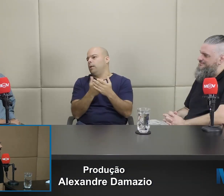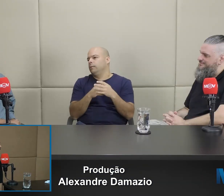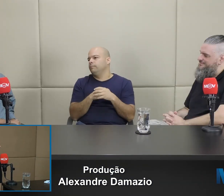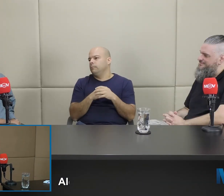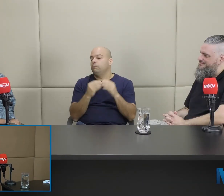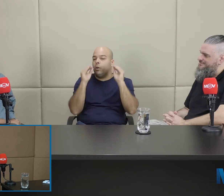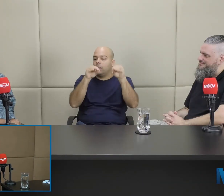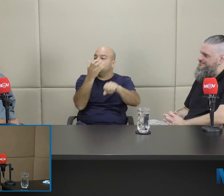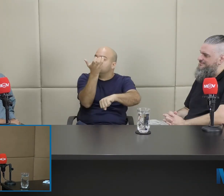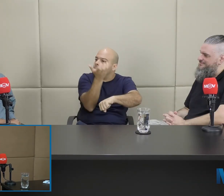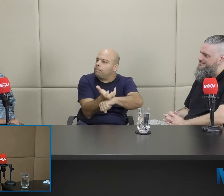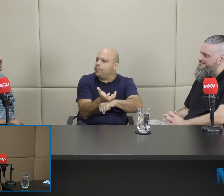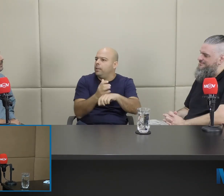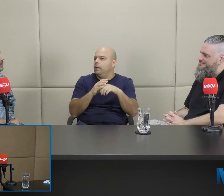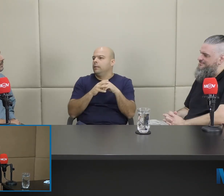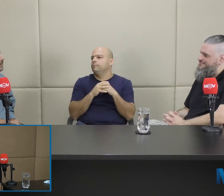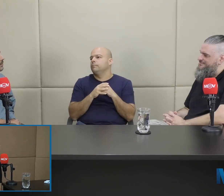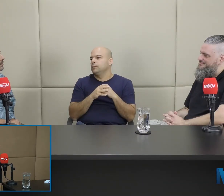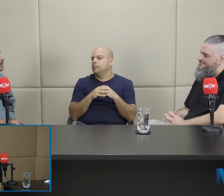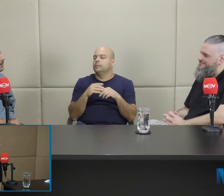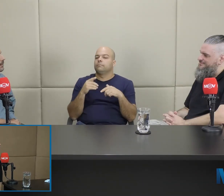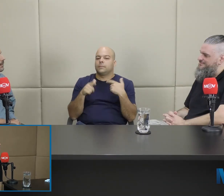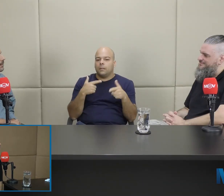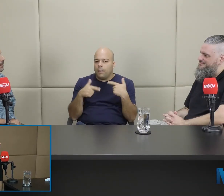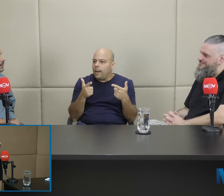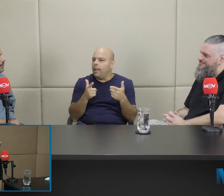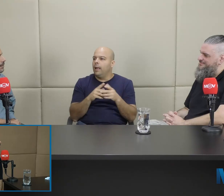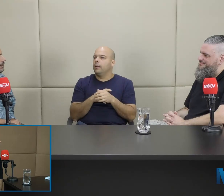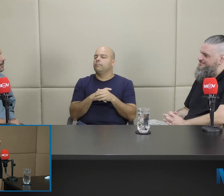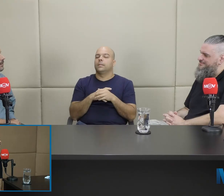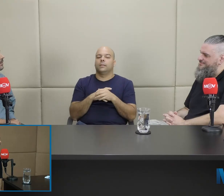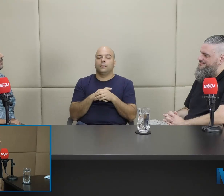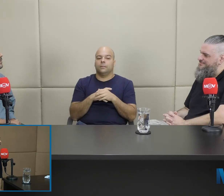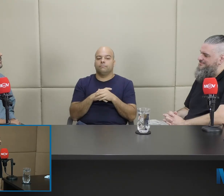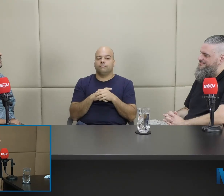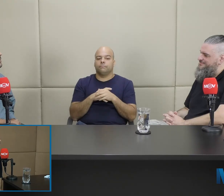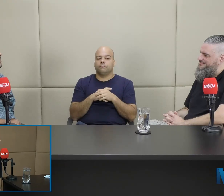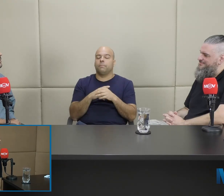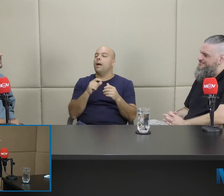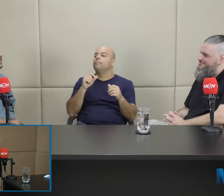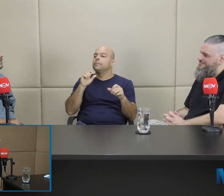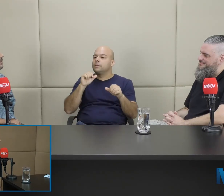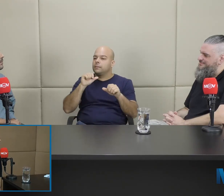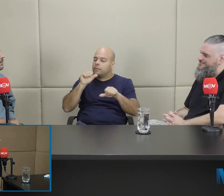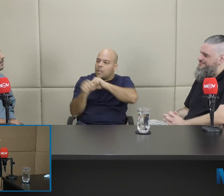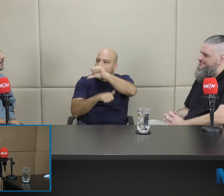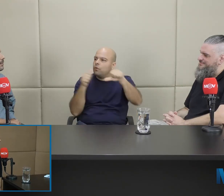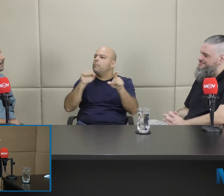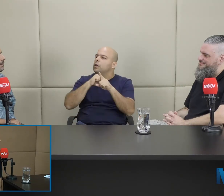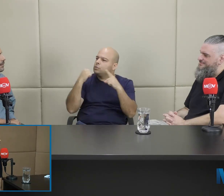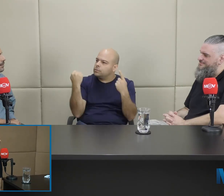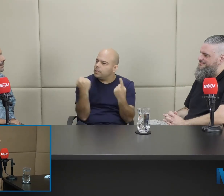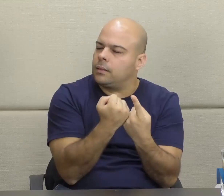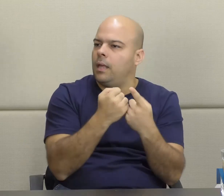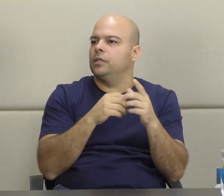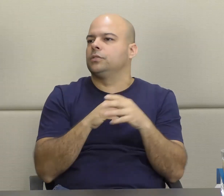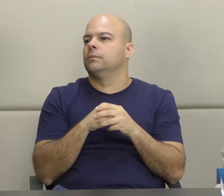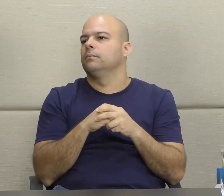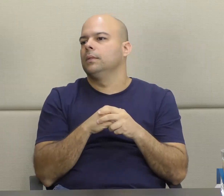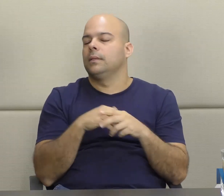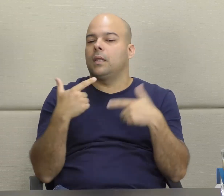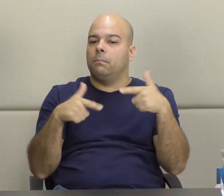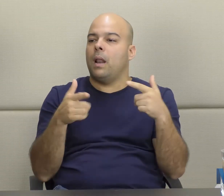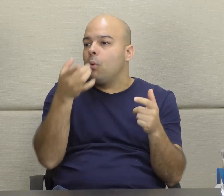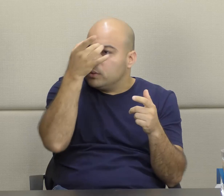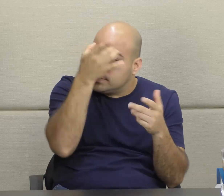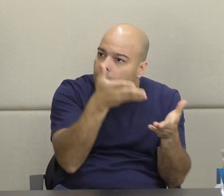Precisa trabalhar o currículo escolar, colocar a Libras como disciplina, sabe? Para que a gente